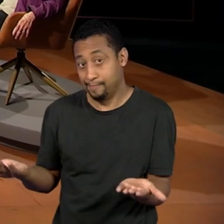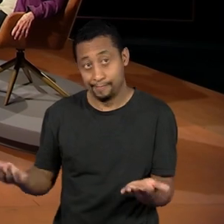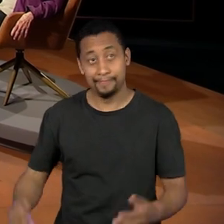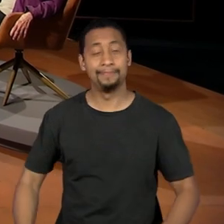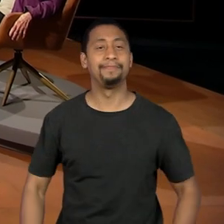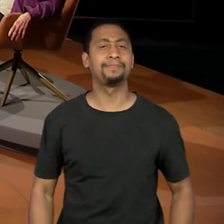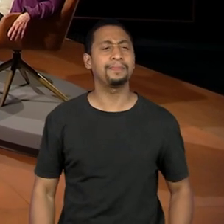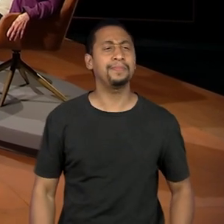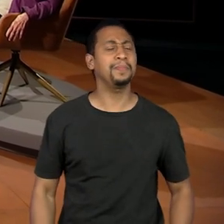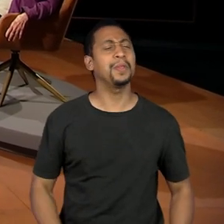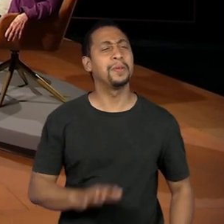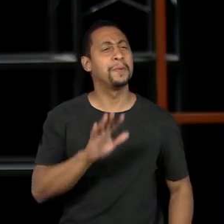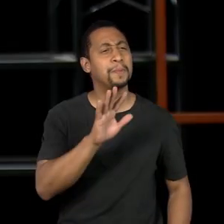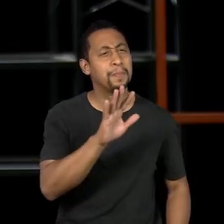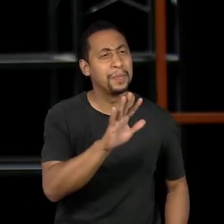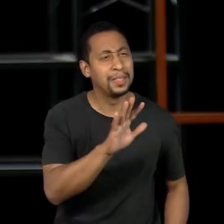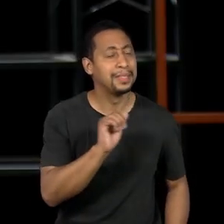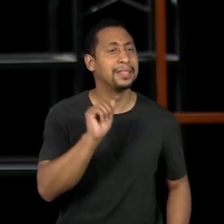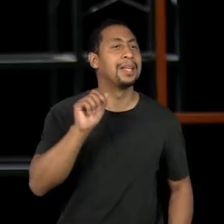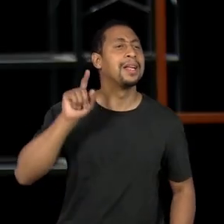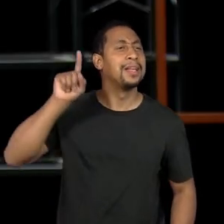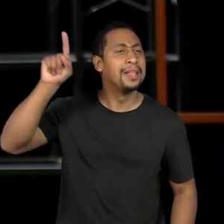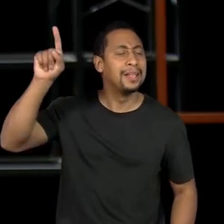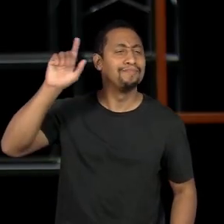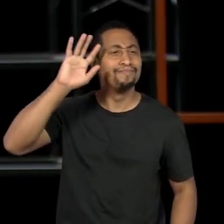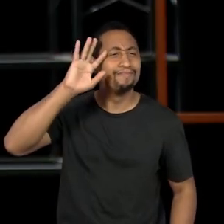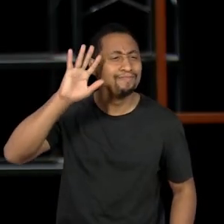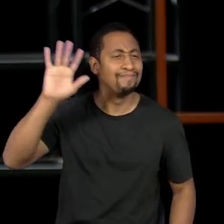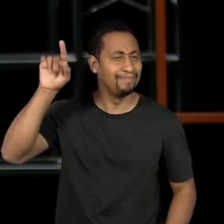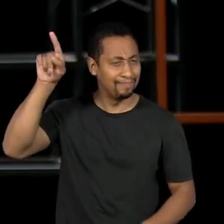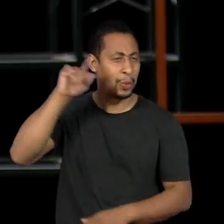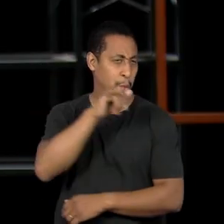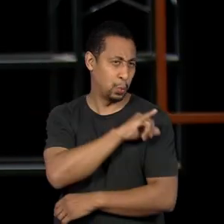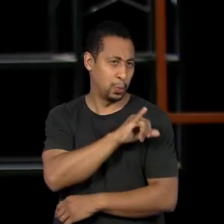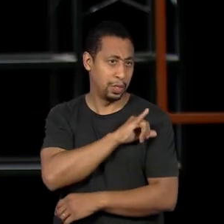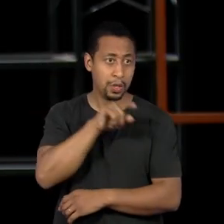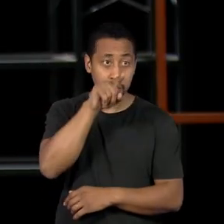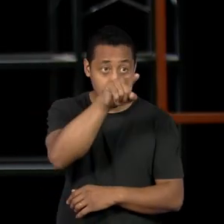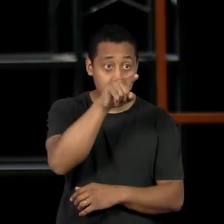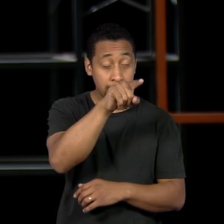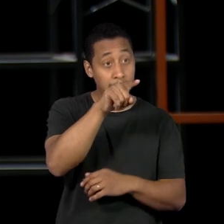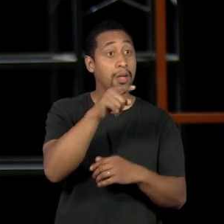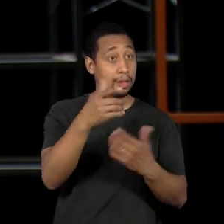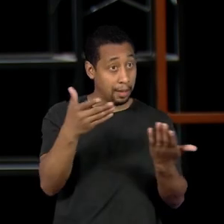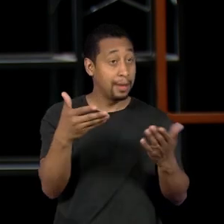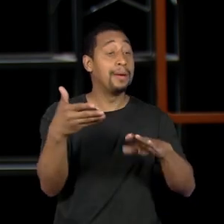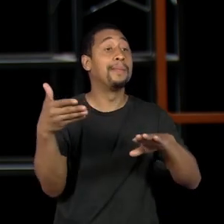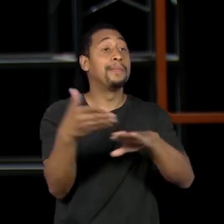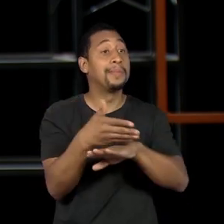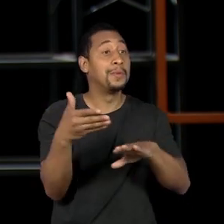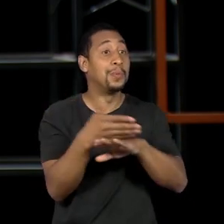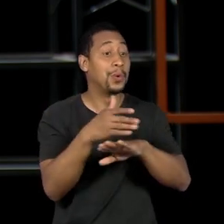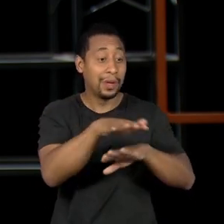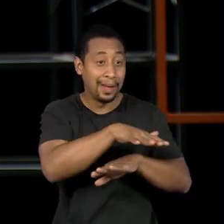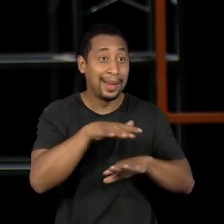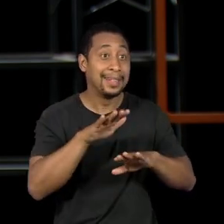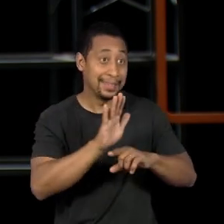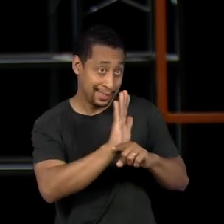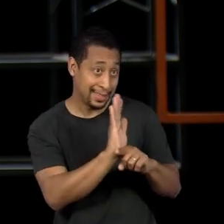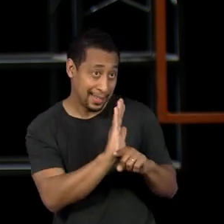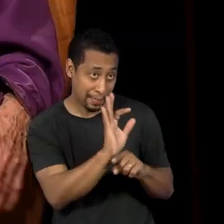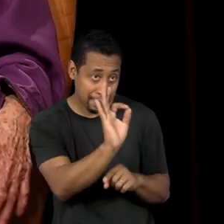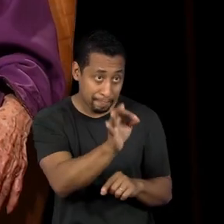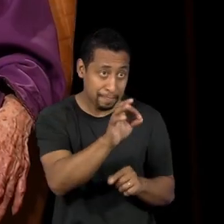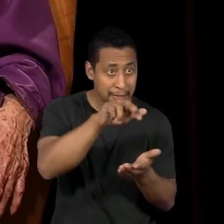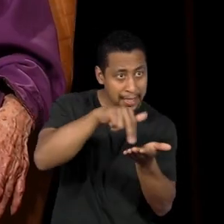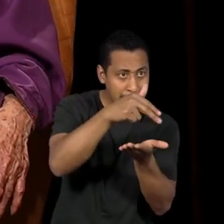Décio, ainda lá no Rio de Janeiro, você se envolveu também com o cinema. Você fez muitos trabalhos dançando em filmes,